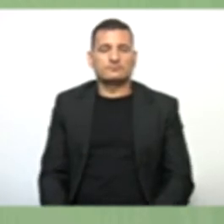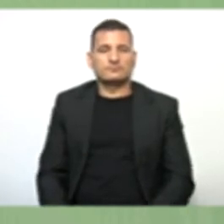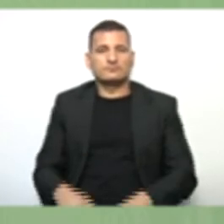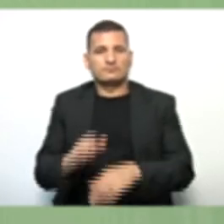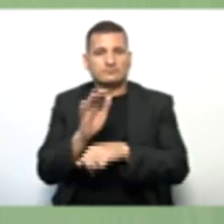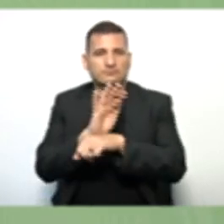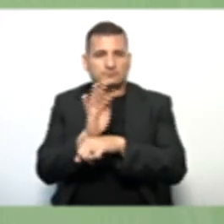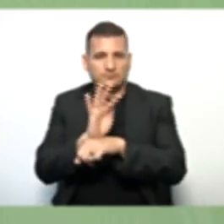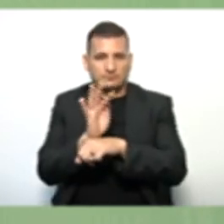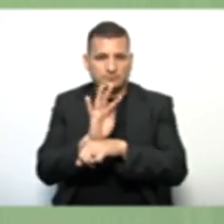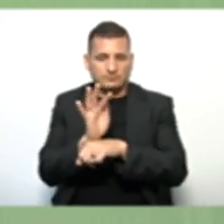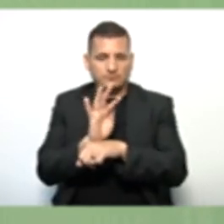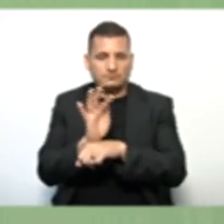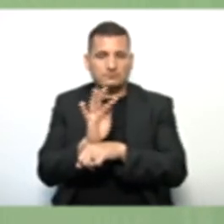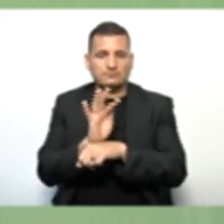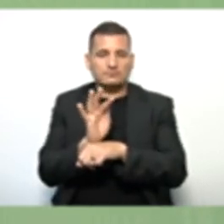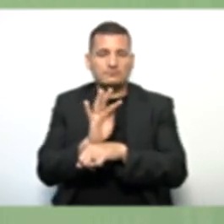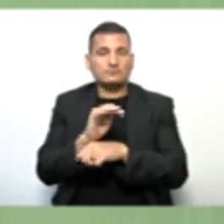Filmes, a mesma lista, tá?